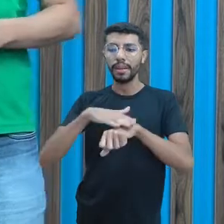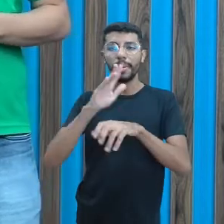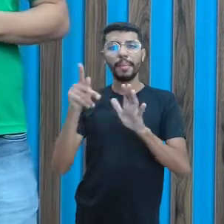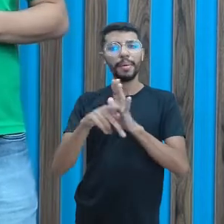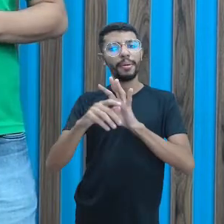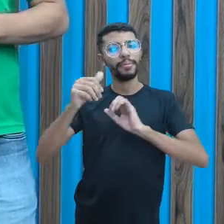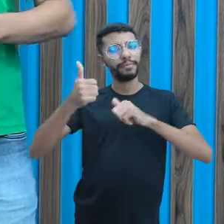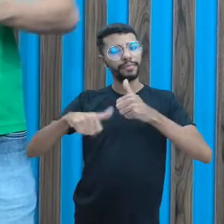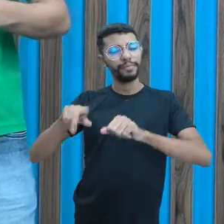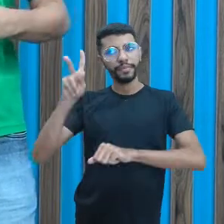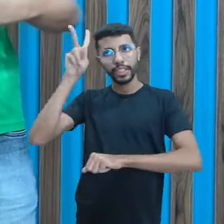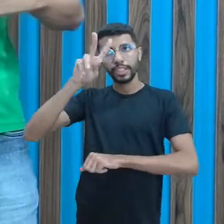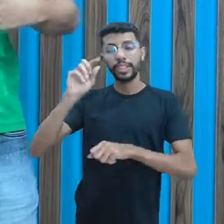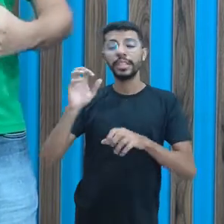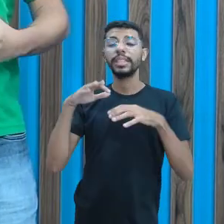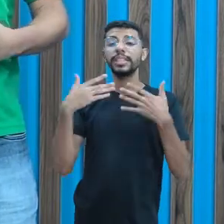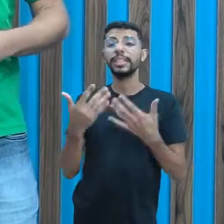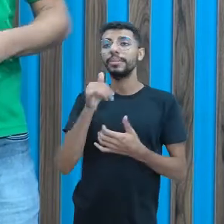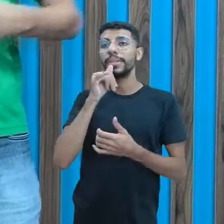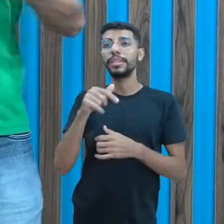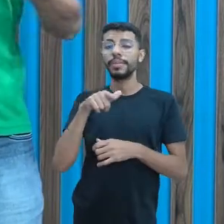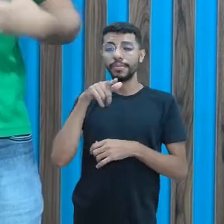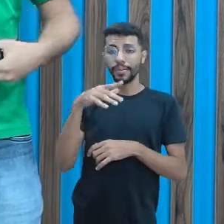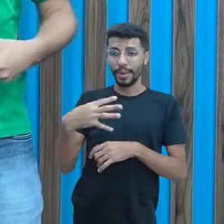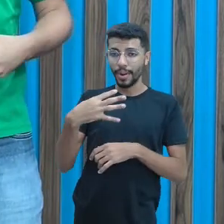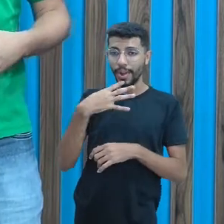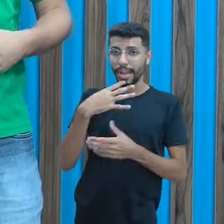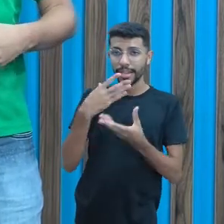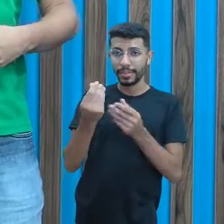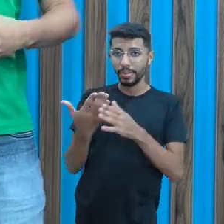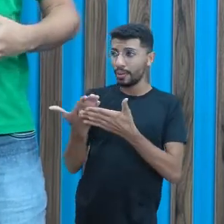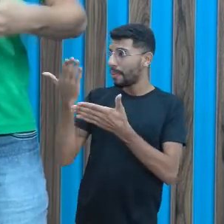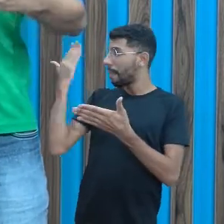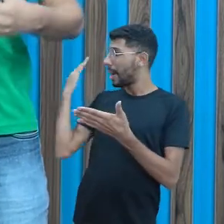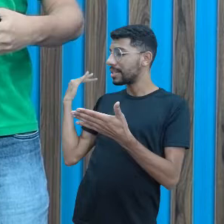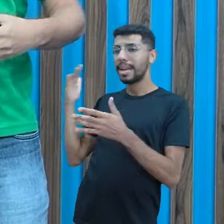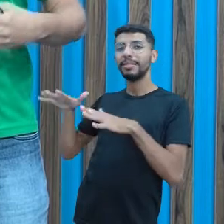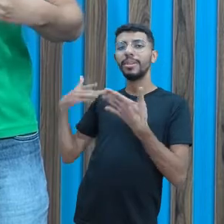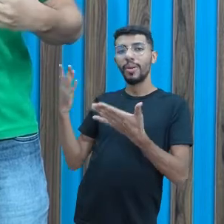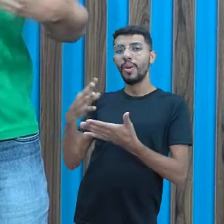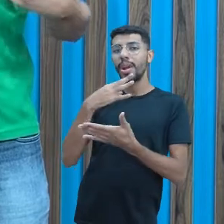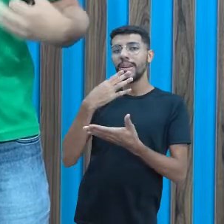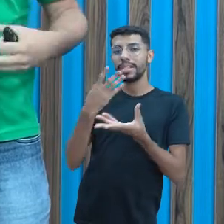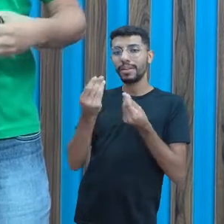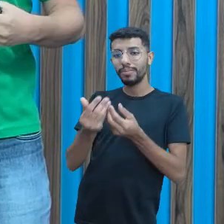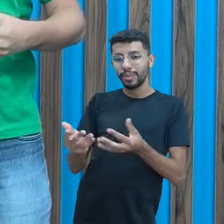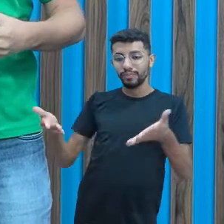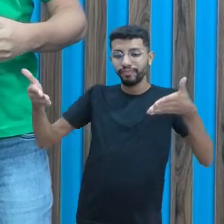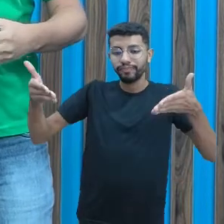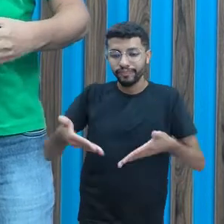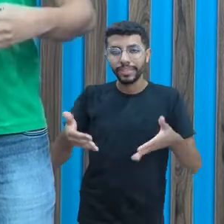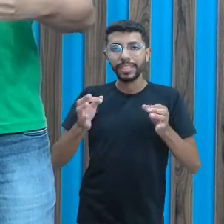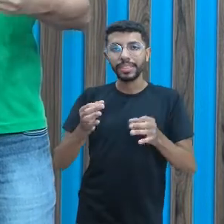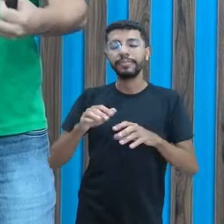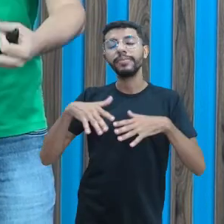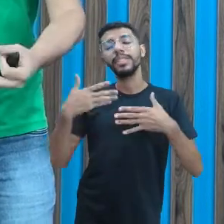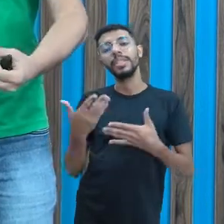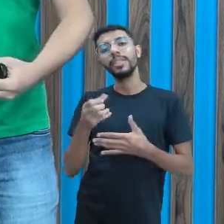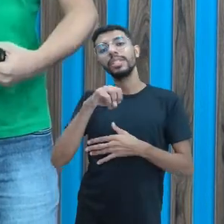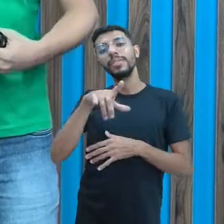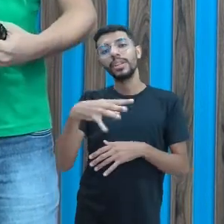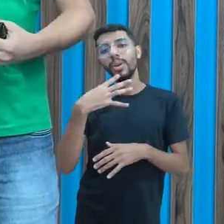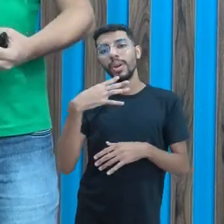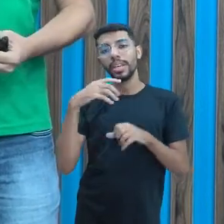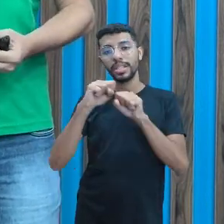gente sempre diz, né, quem conhece muito sobre o seu passado se conhece melhor. Então quem conhece mais sobre o passado da nossa sociedade, conhece melhor